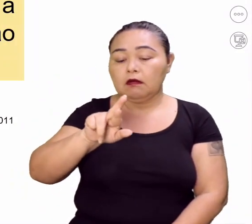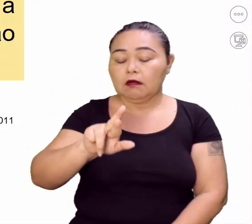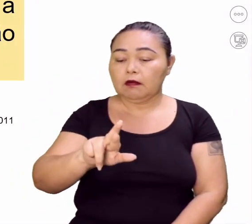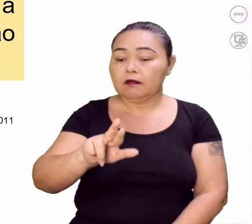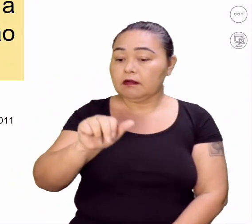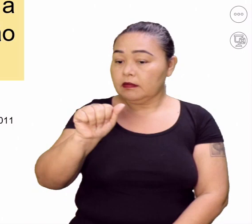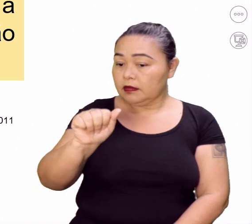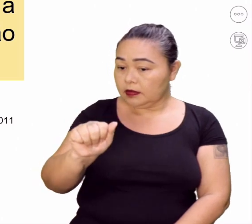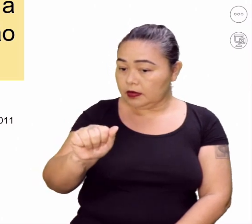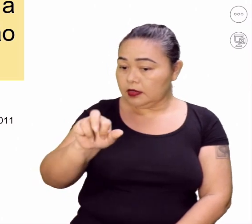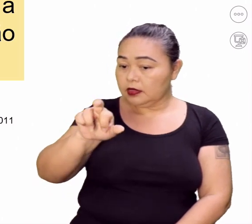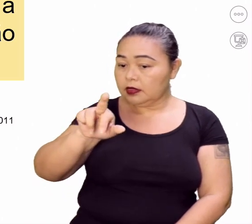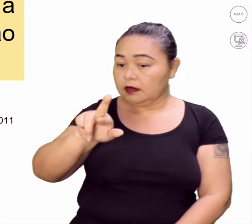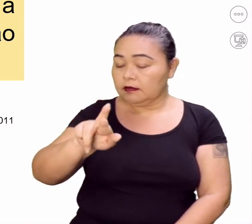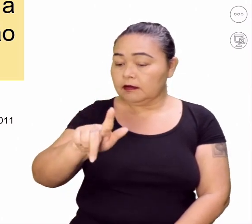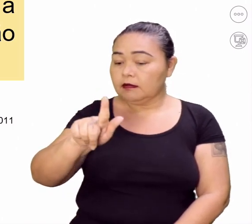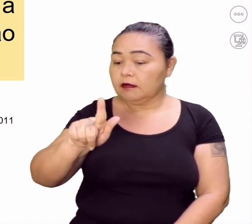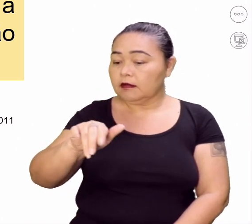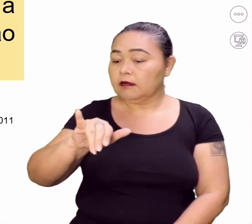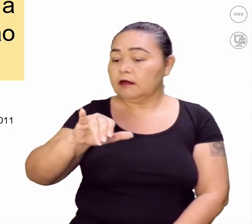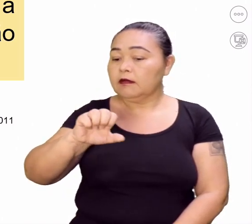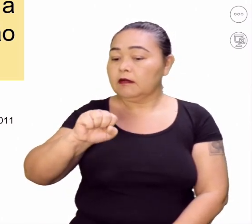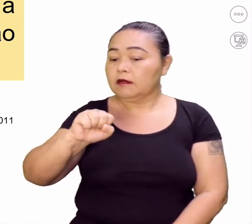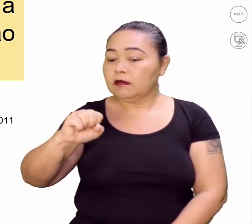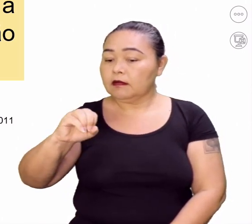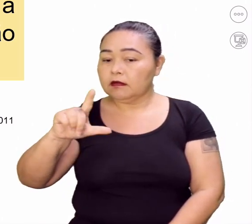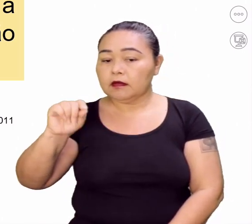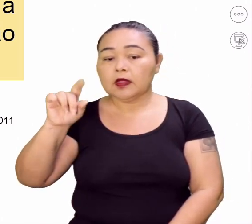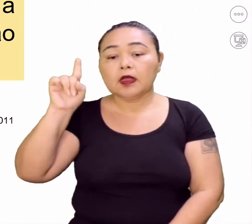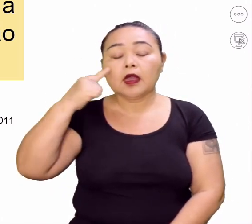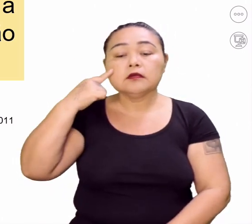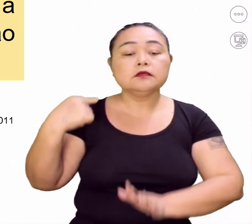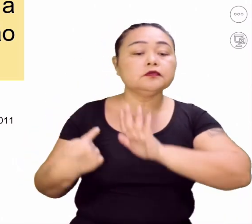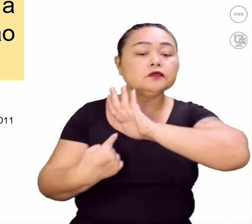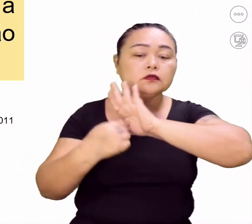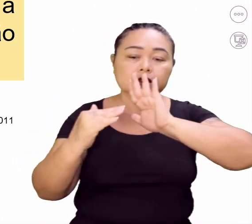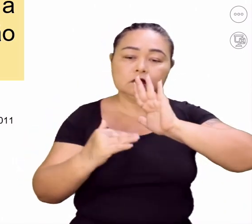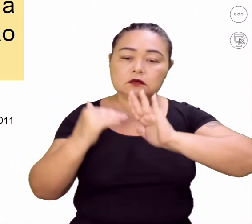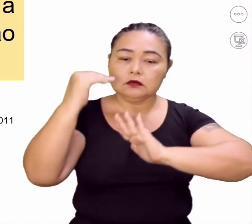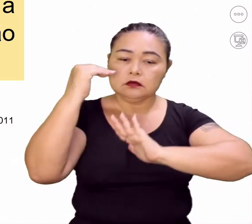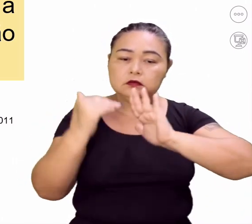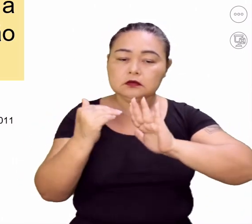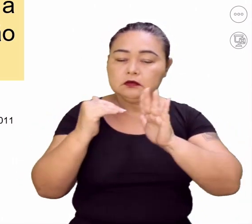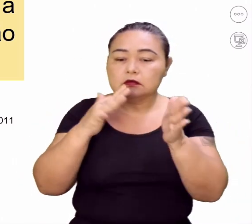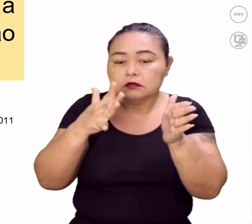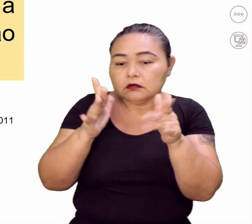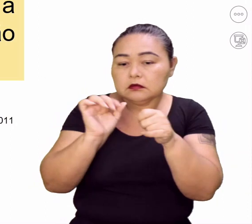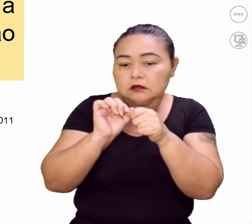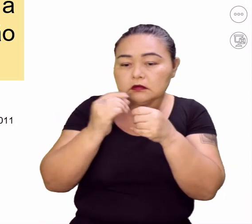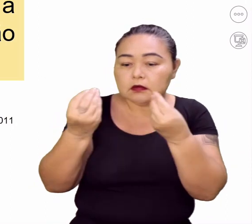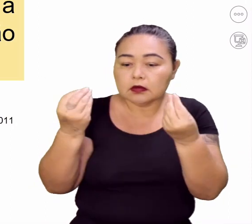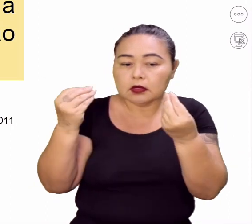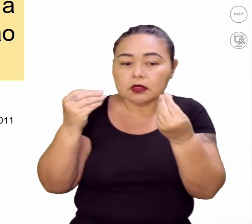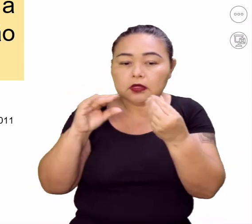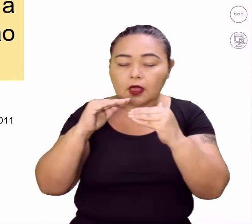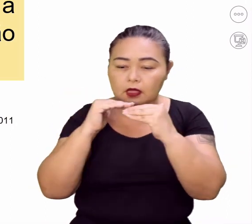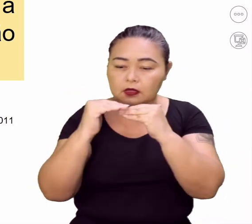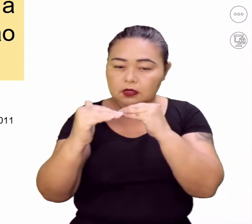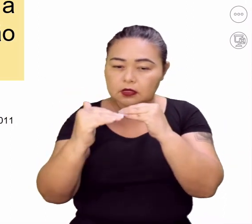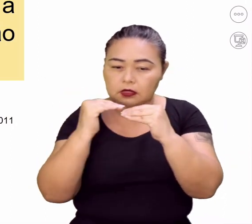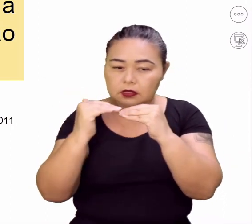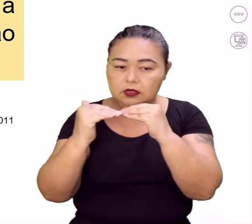de desenvolvimento moderadamente intemperizado. Fertilidade natural